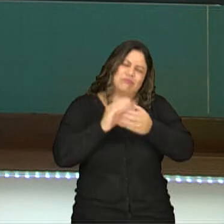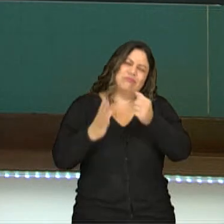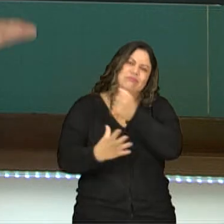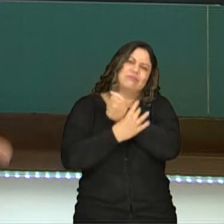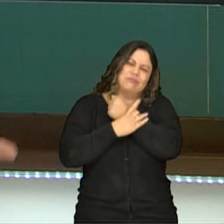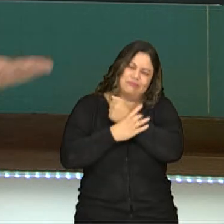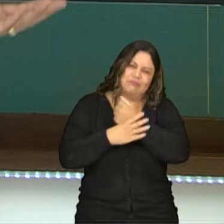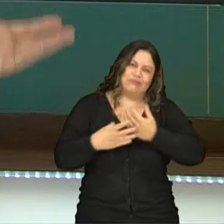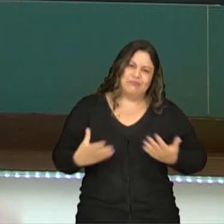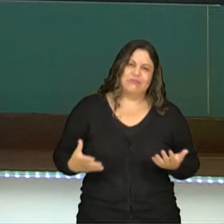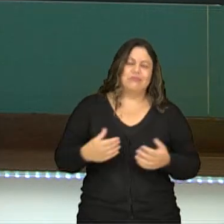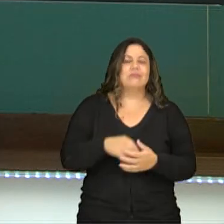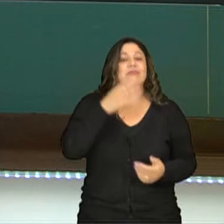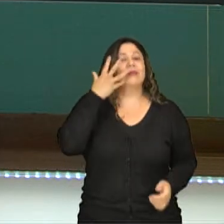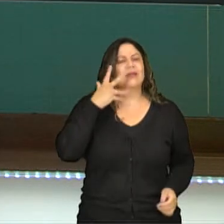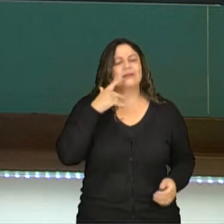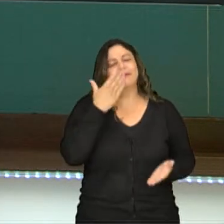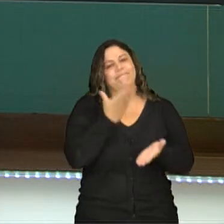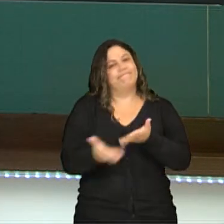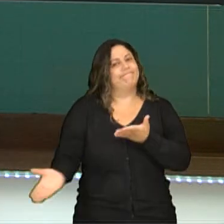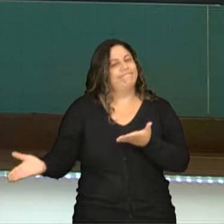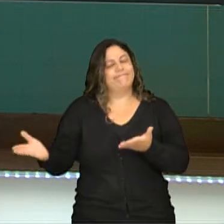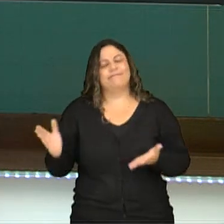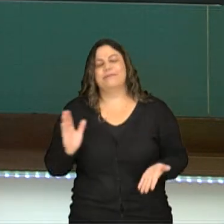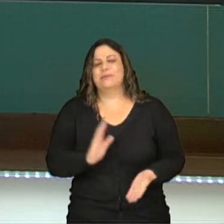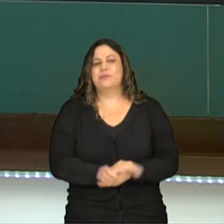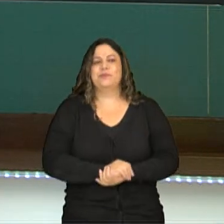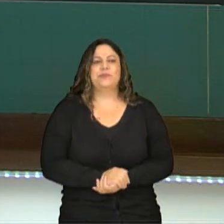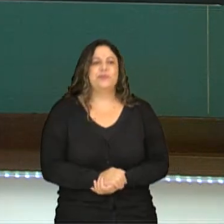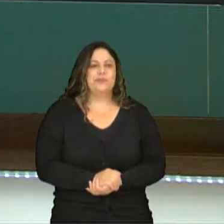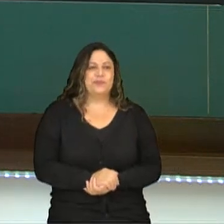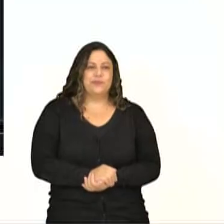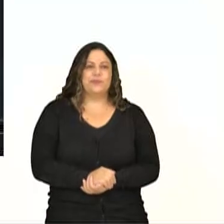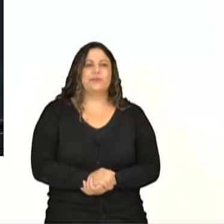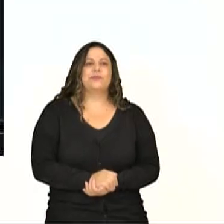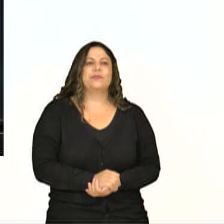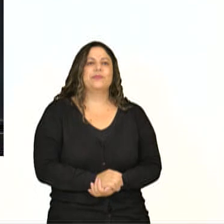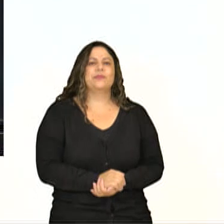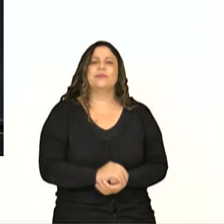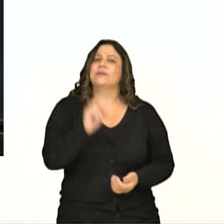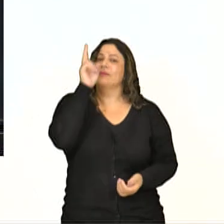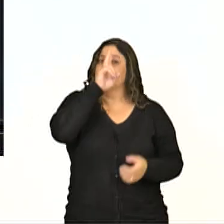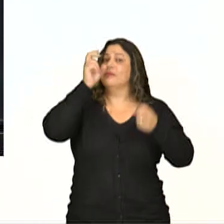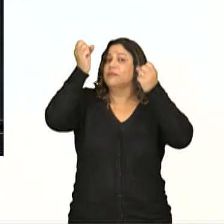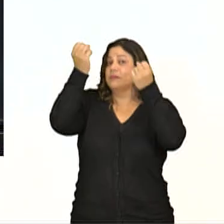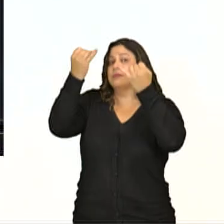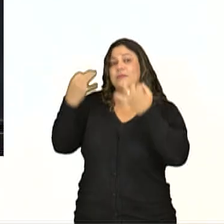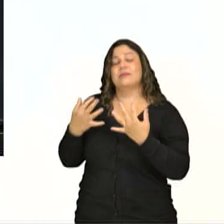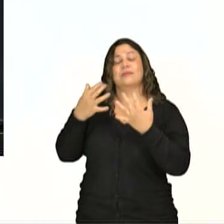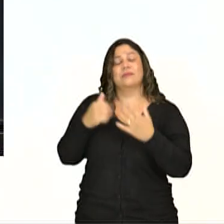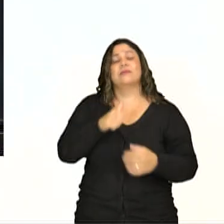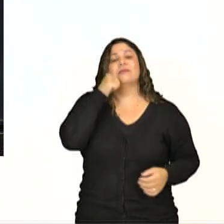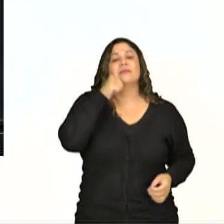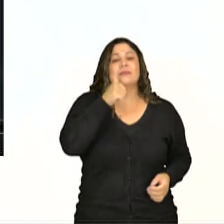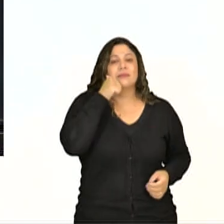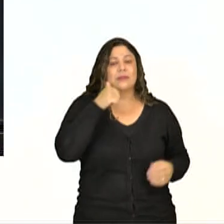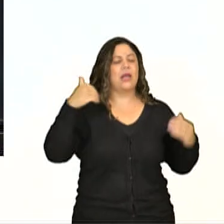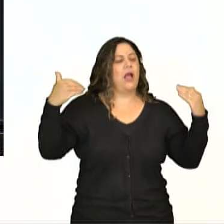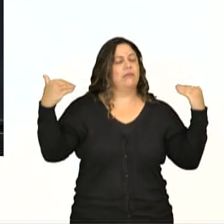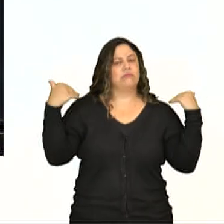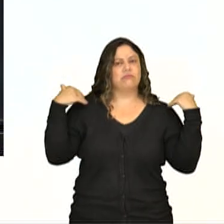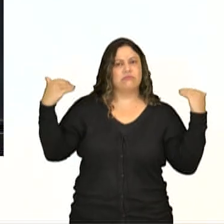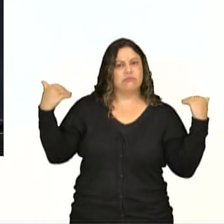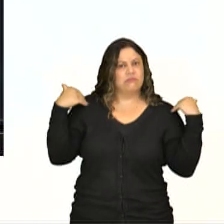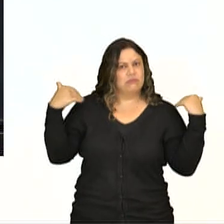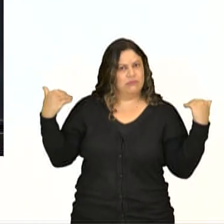crianças, infelizmente, estão perdendo essa fase. E como eu disse das meninas, ó, elas fazendo aula de educação física aqui nessa